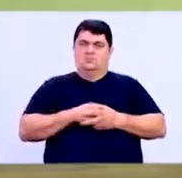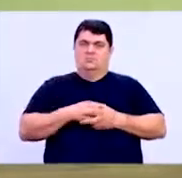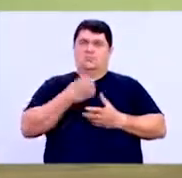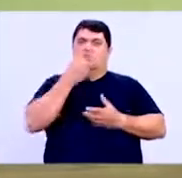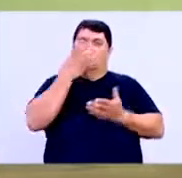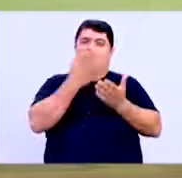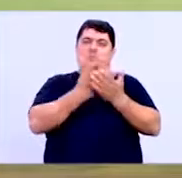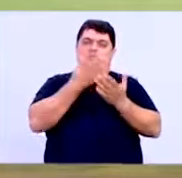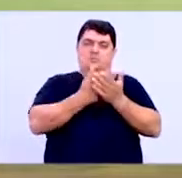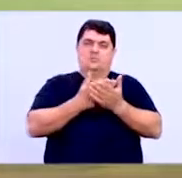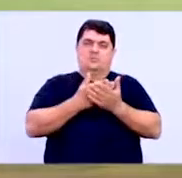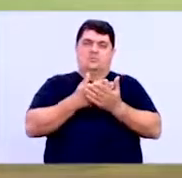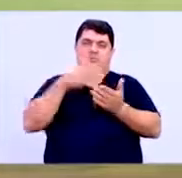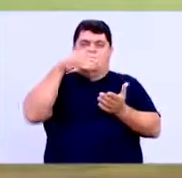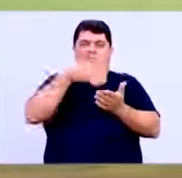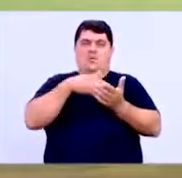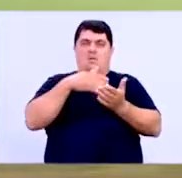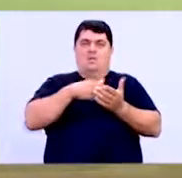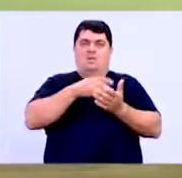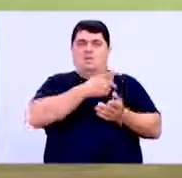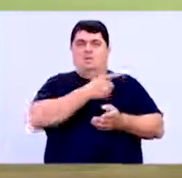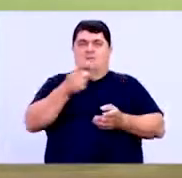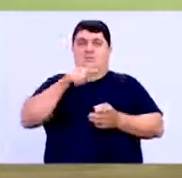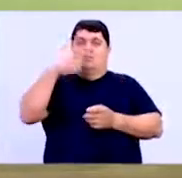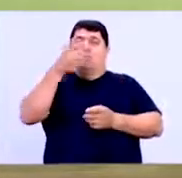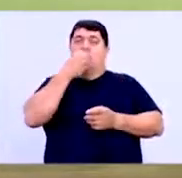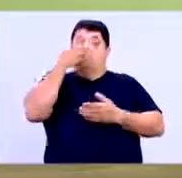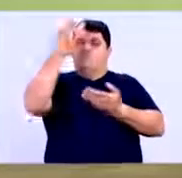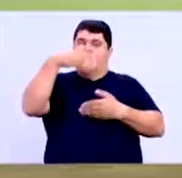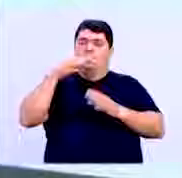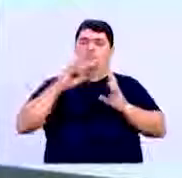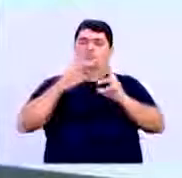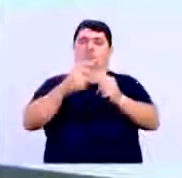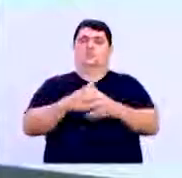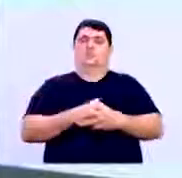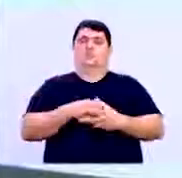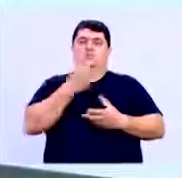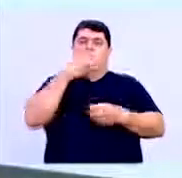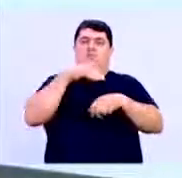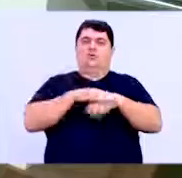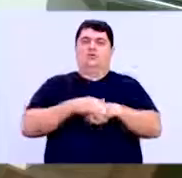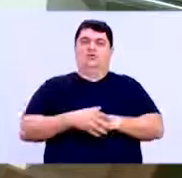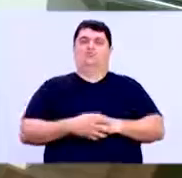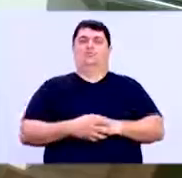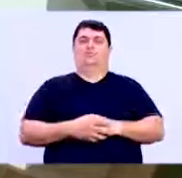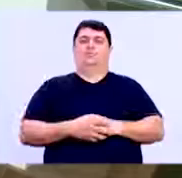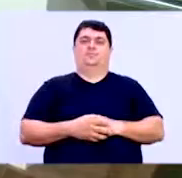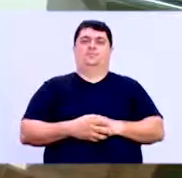Bons estudos e na próxima semana uma boa prova para todos. Pessoal, boa noite.